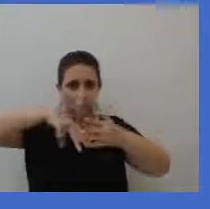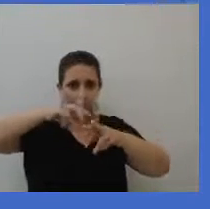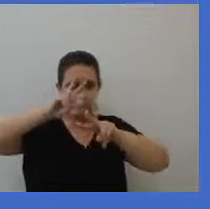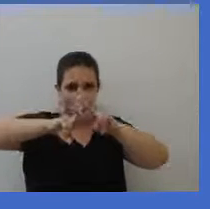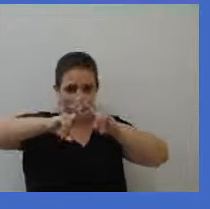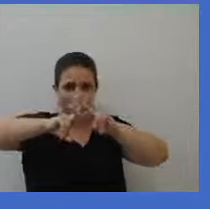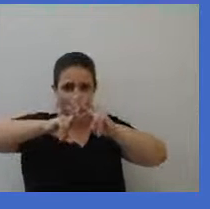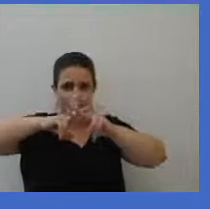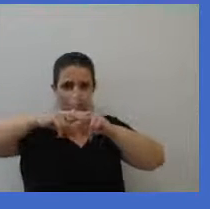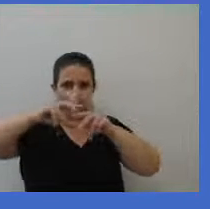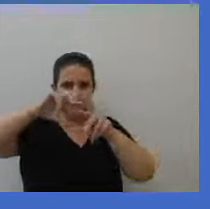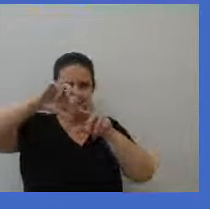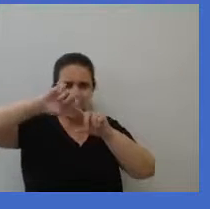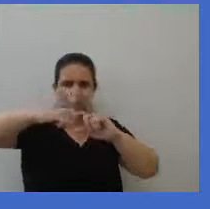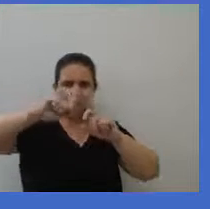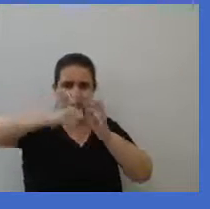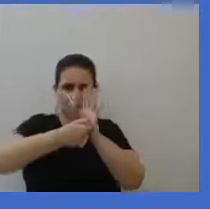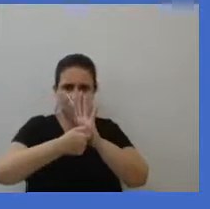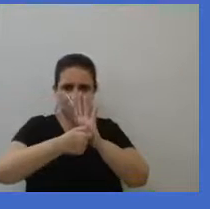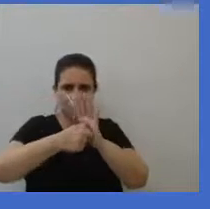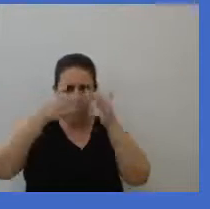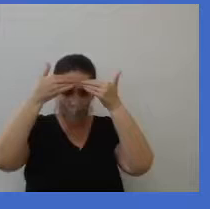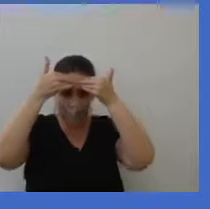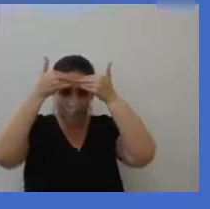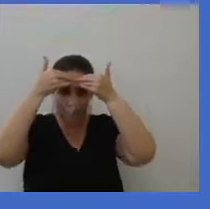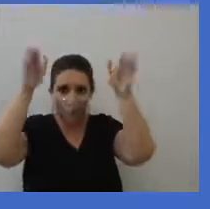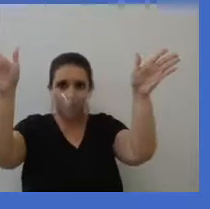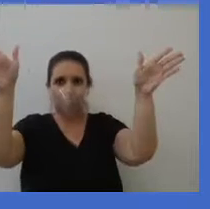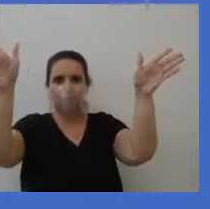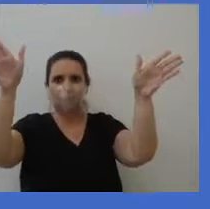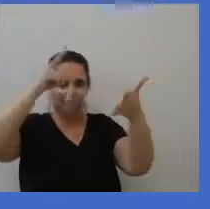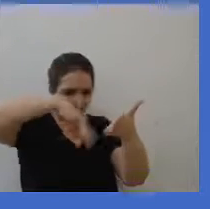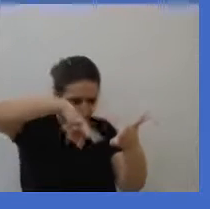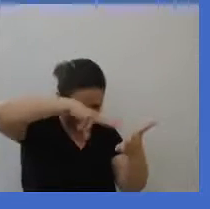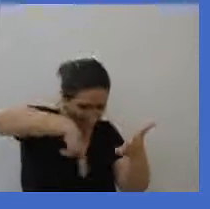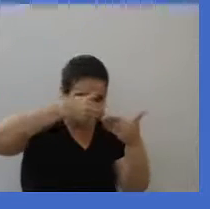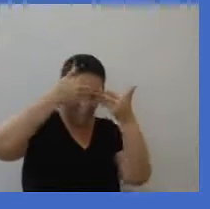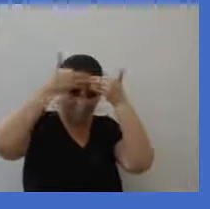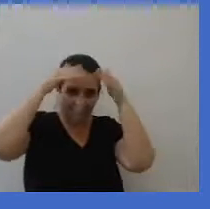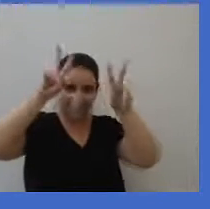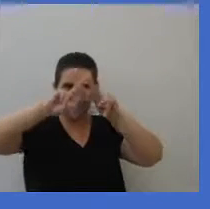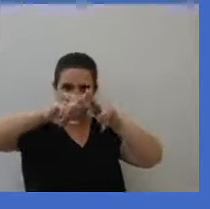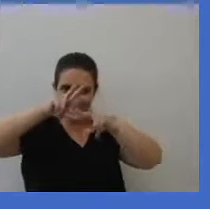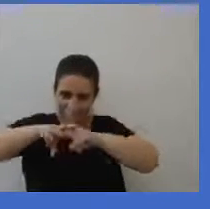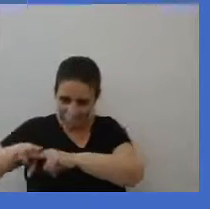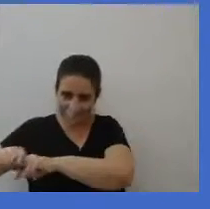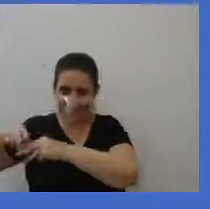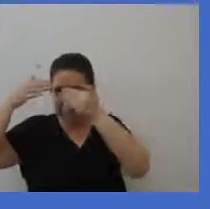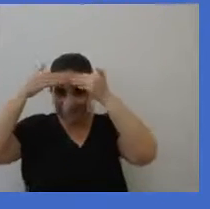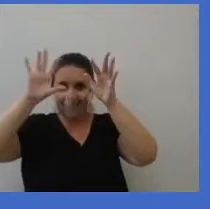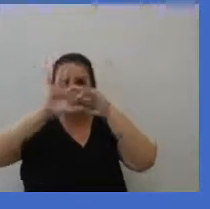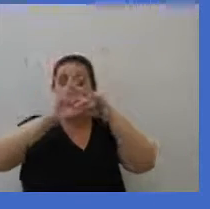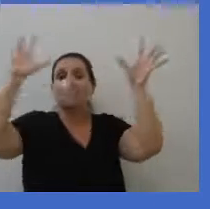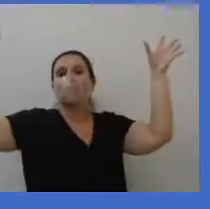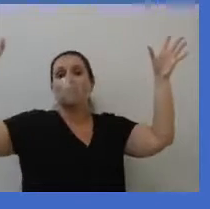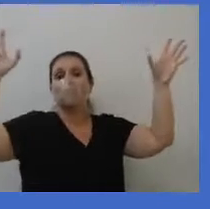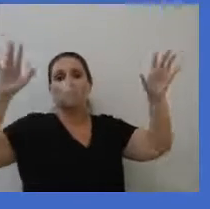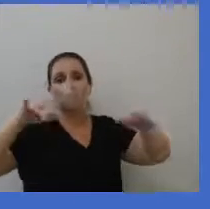que definir muito bem e também dar exemplos, né? Aí eu vou pedir tela cheia para a gente ver dois